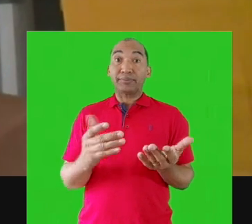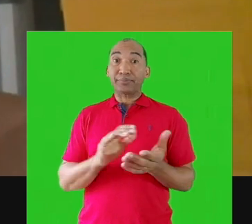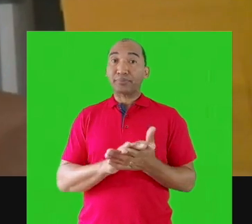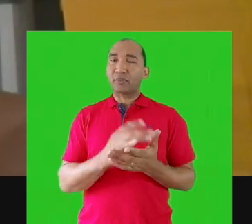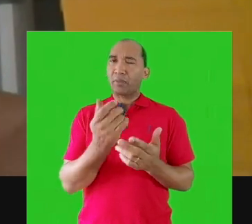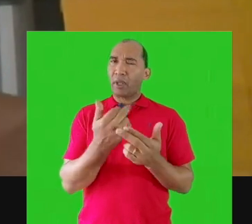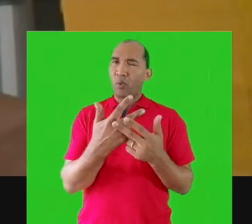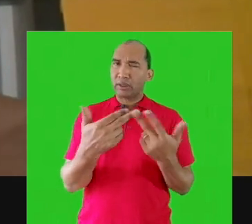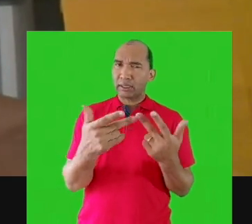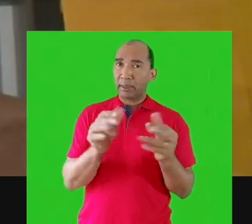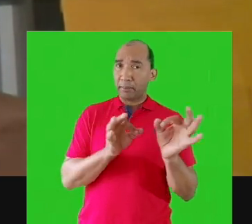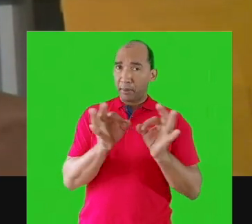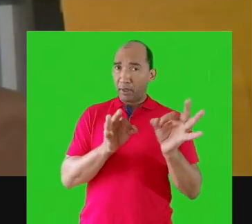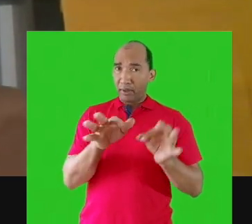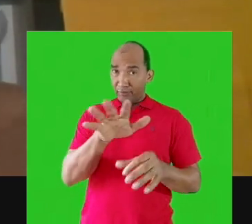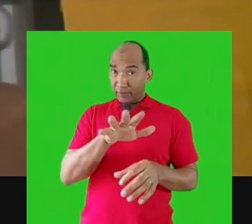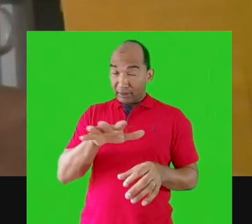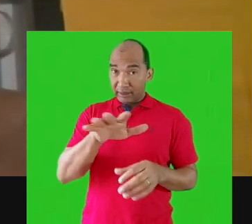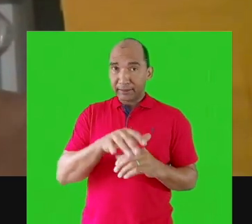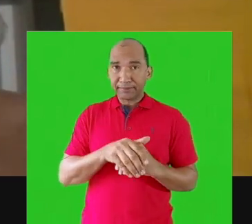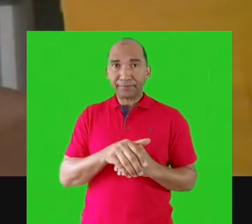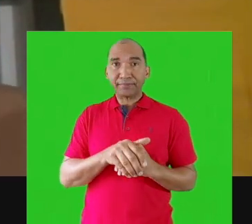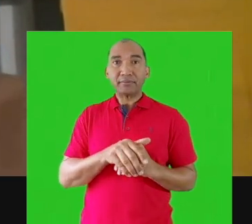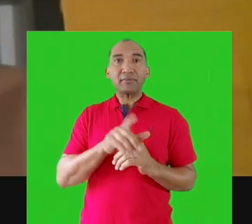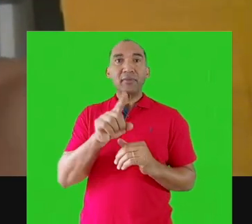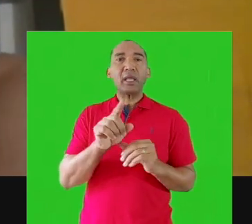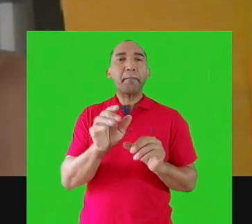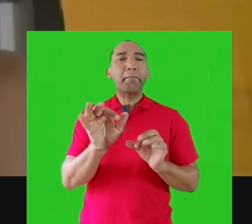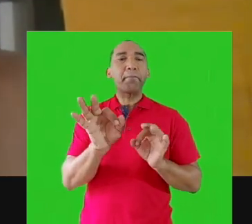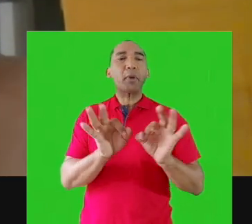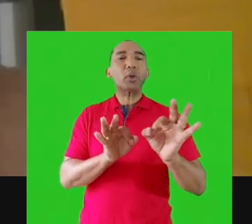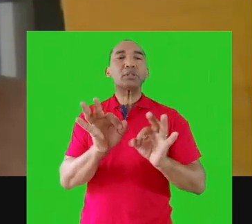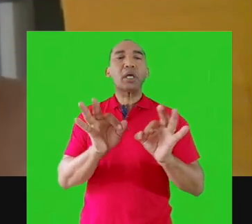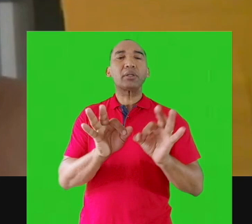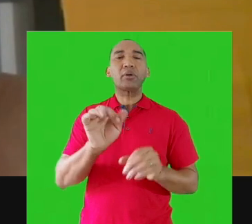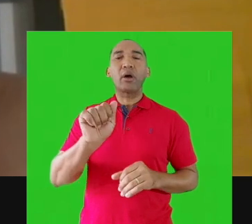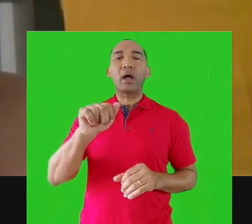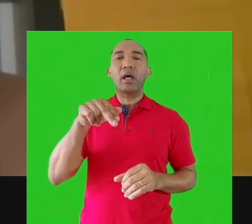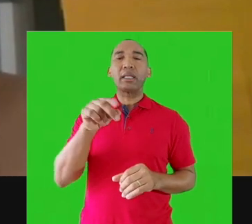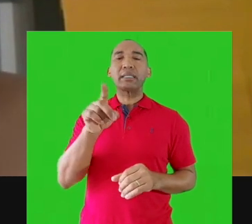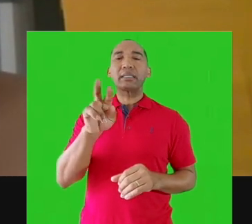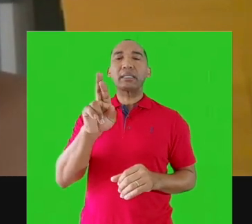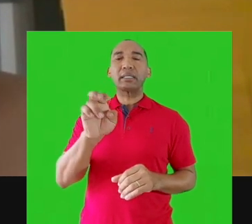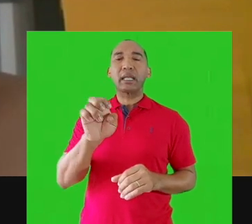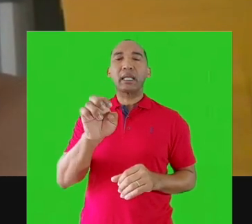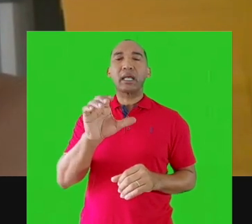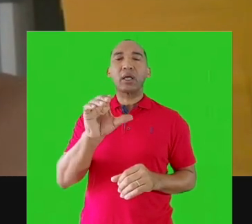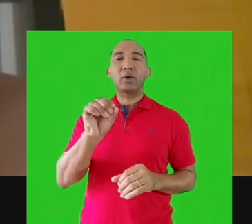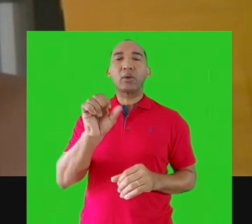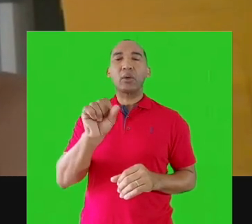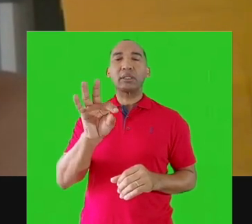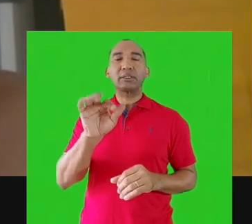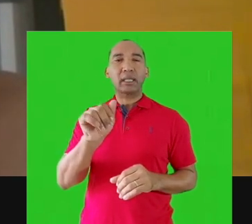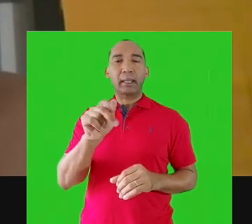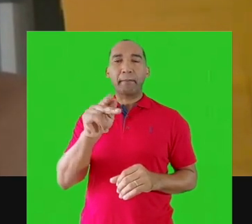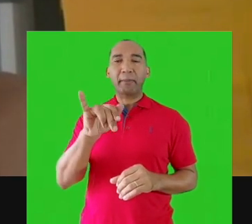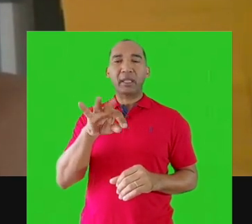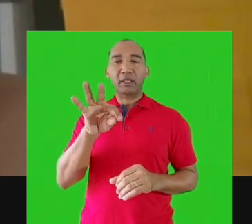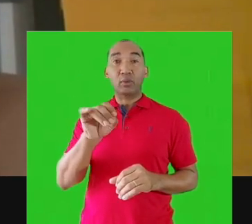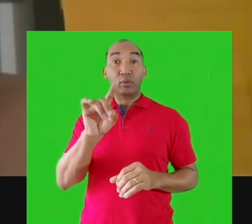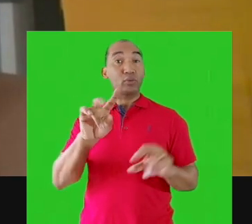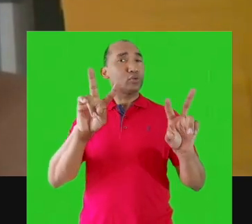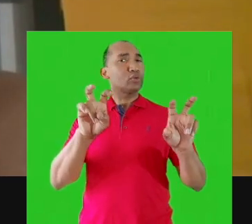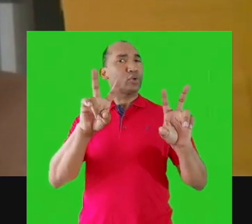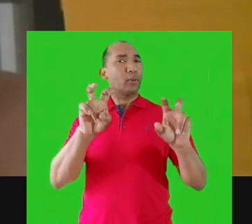E hoje, uma coisa que a gente preparou para vocês foi um projeto do André Costa Pinto, que